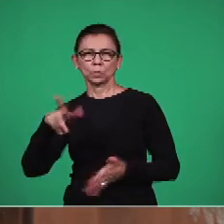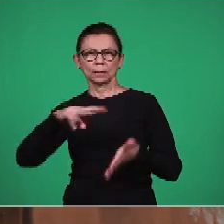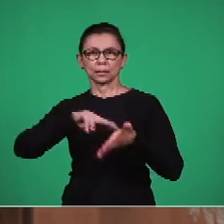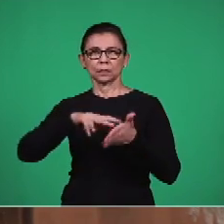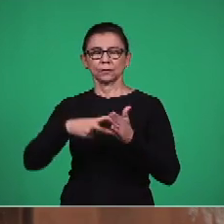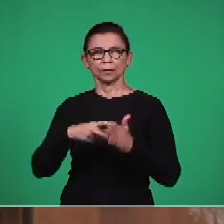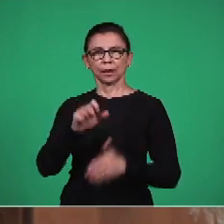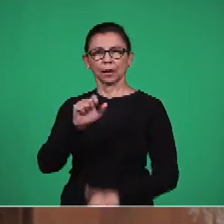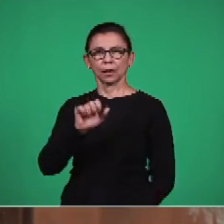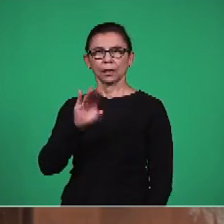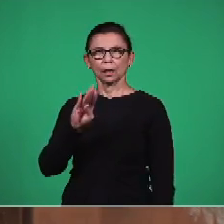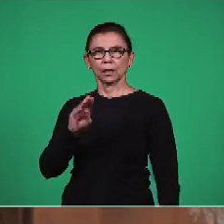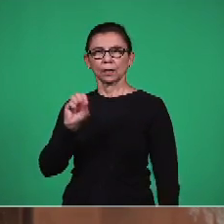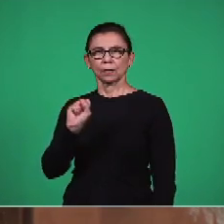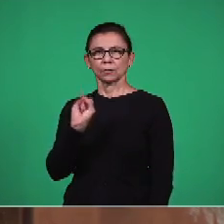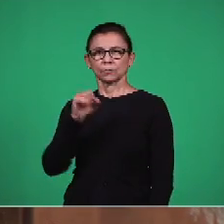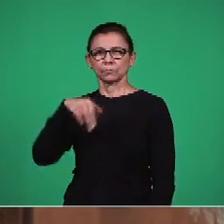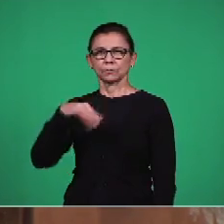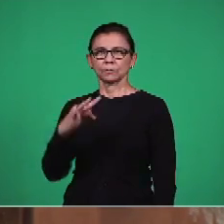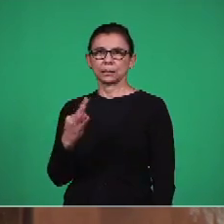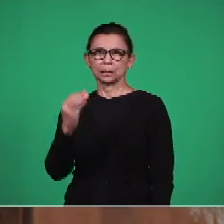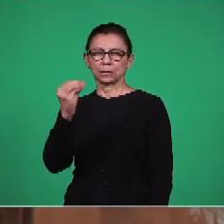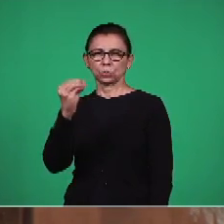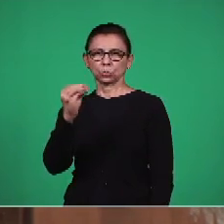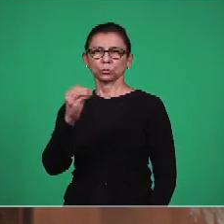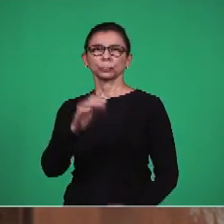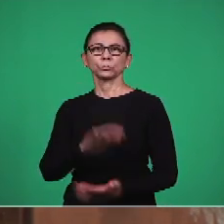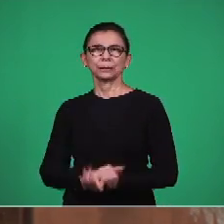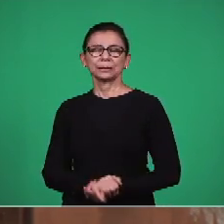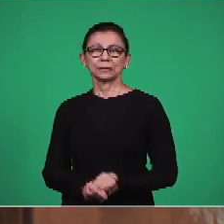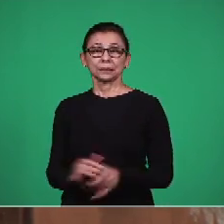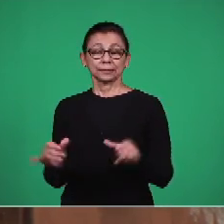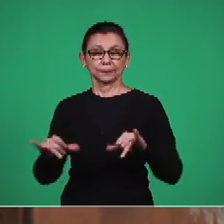amargura. E veja só, foi quando estourou lá,